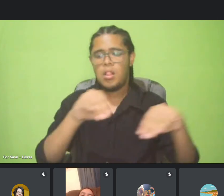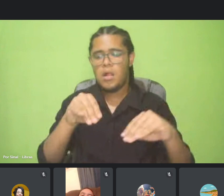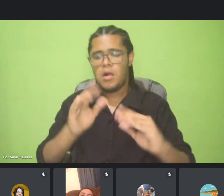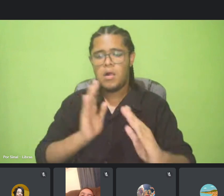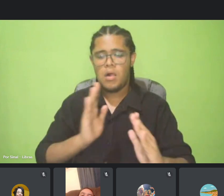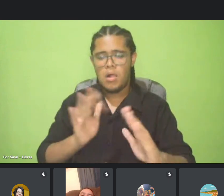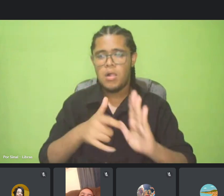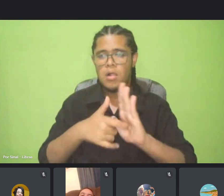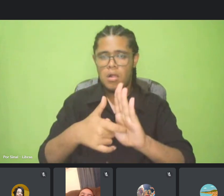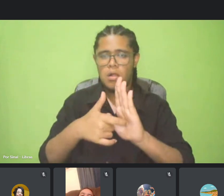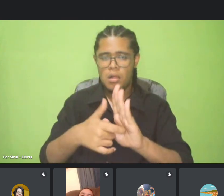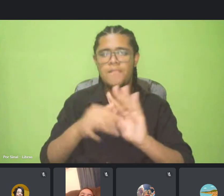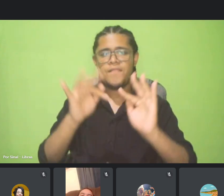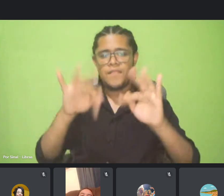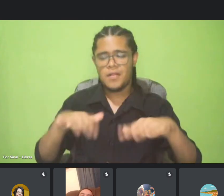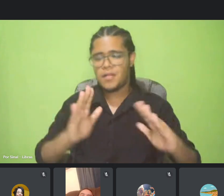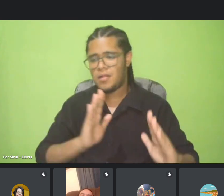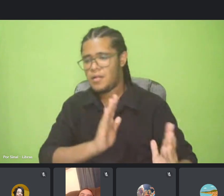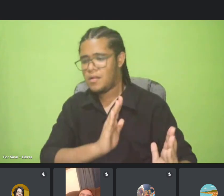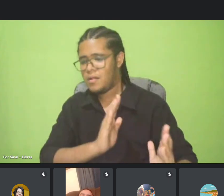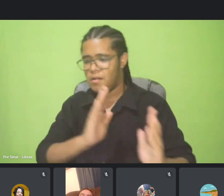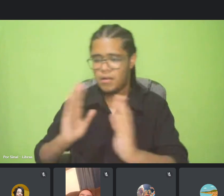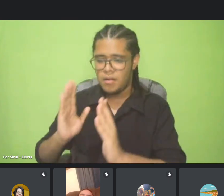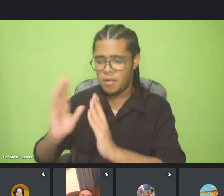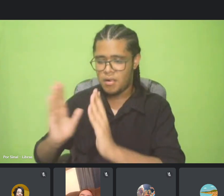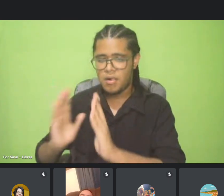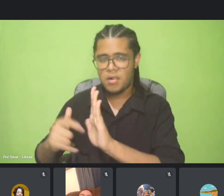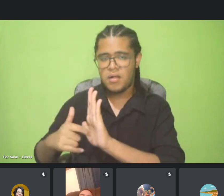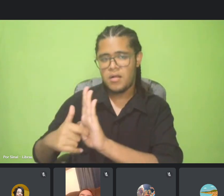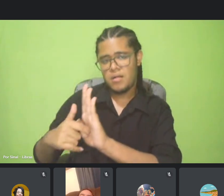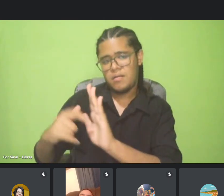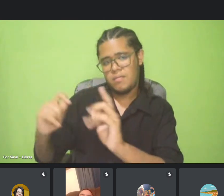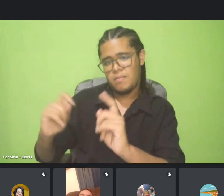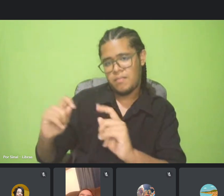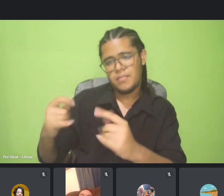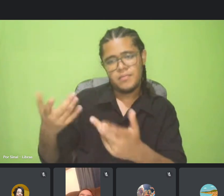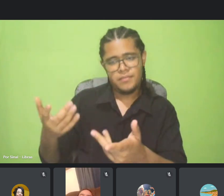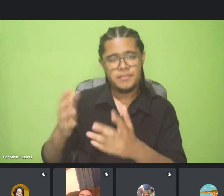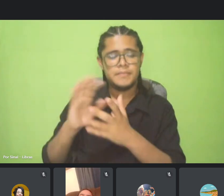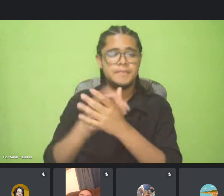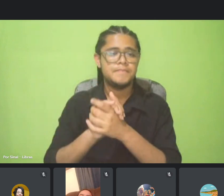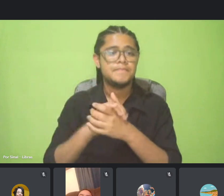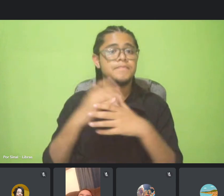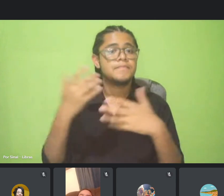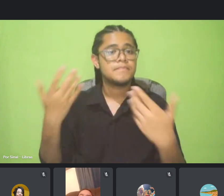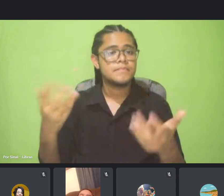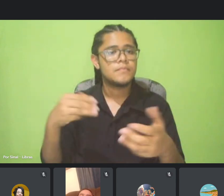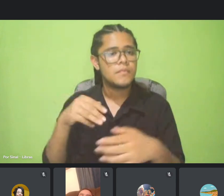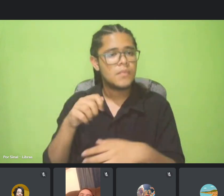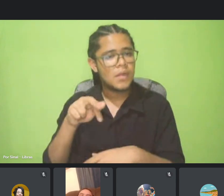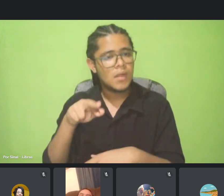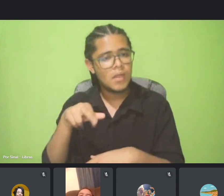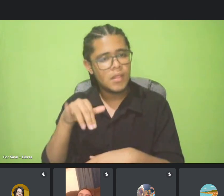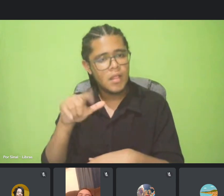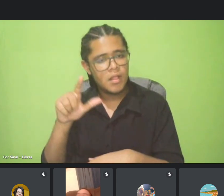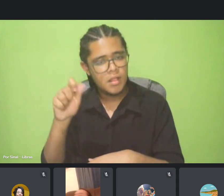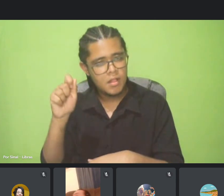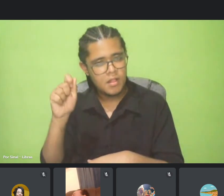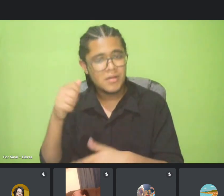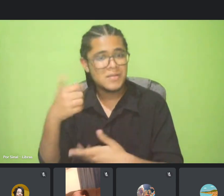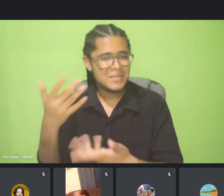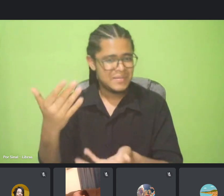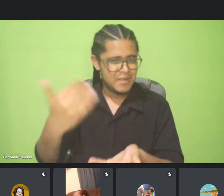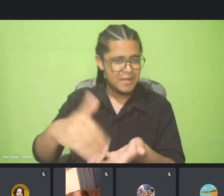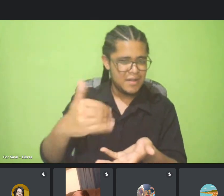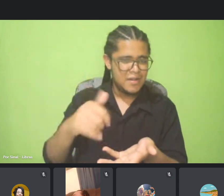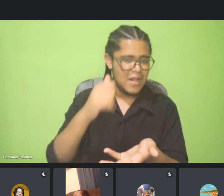Ô, Mariland, existe a portaria 940 de 2011, que